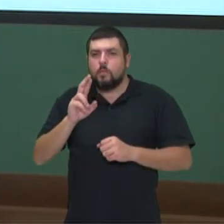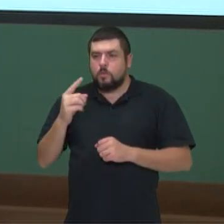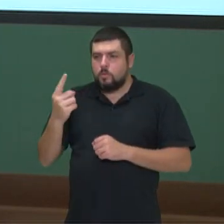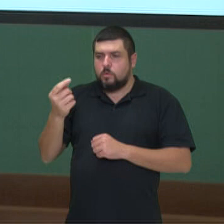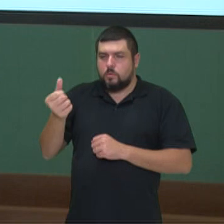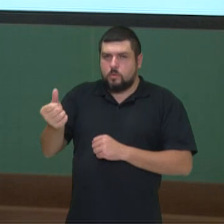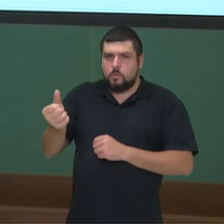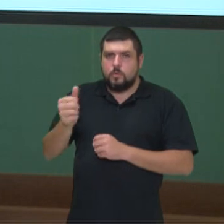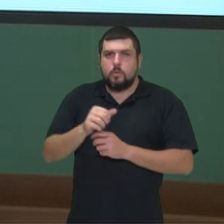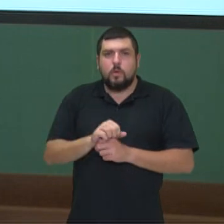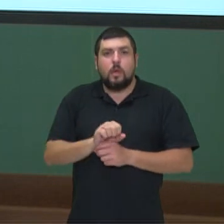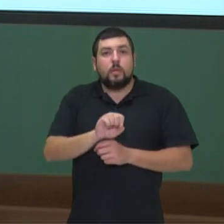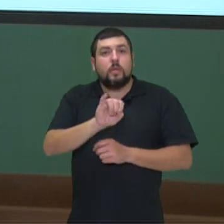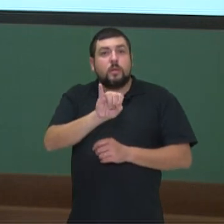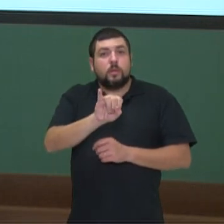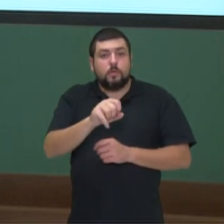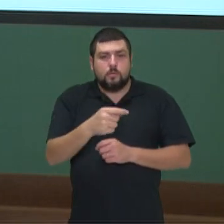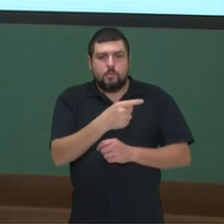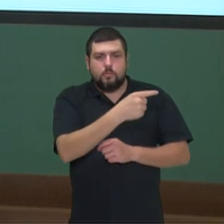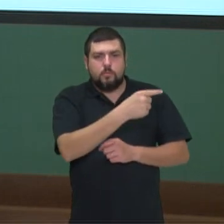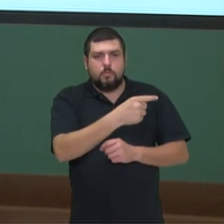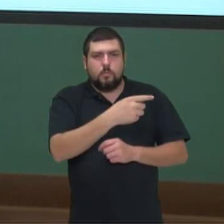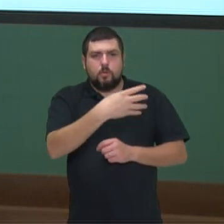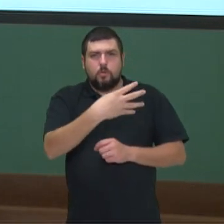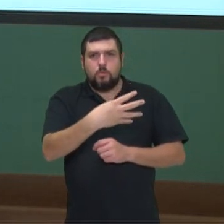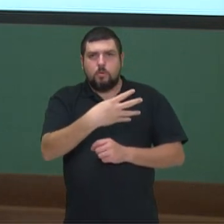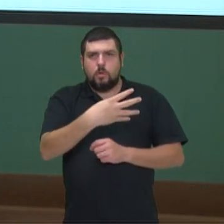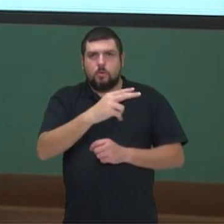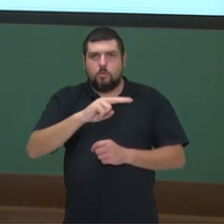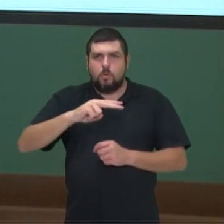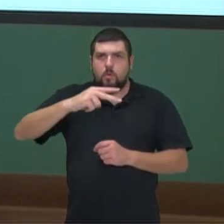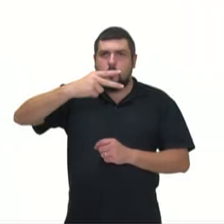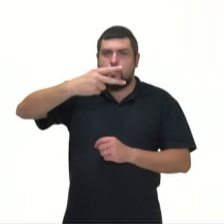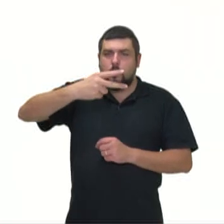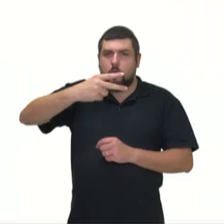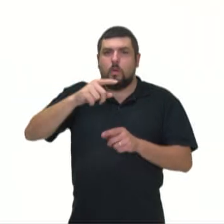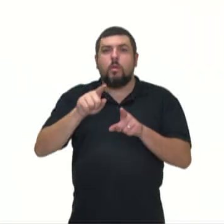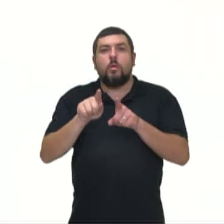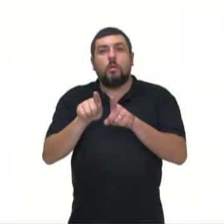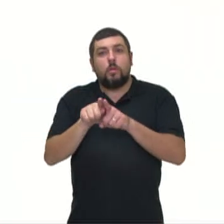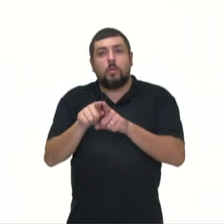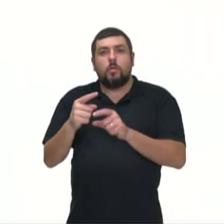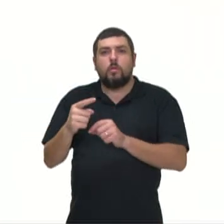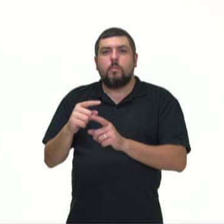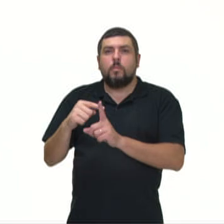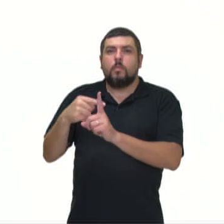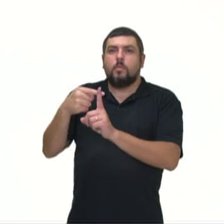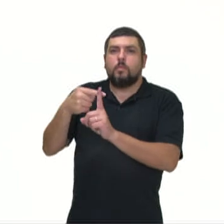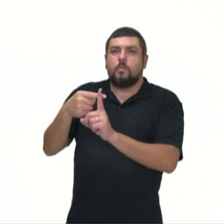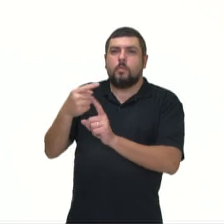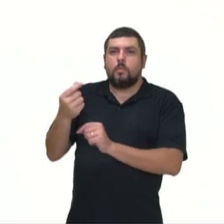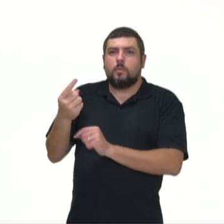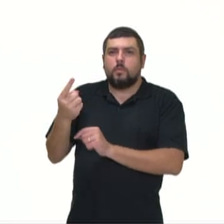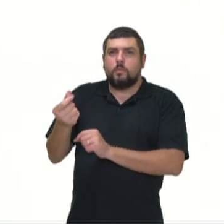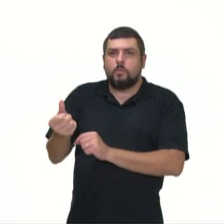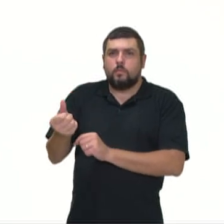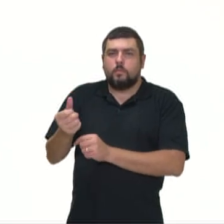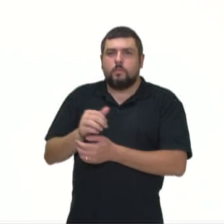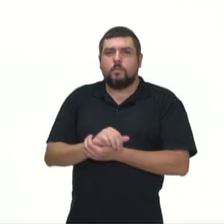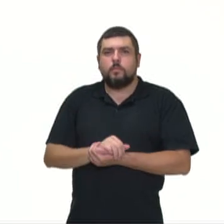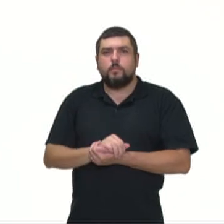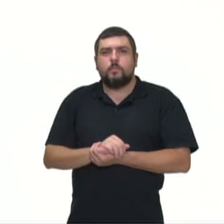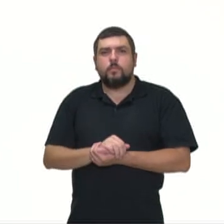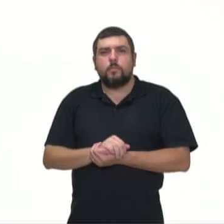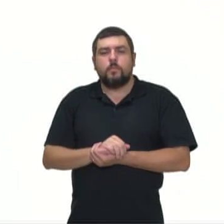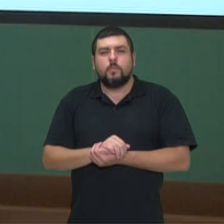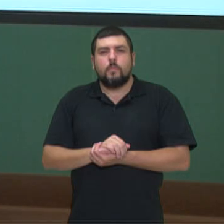Se você pegar o menos 4 e elevar ao quadrado, ele também vai dar mais 16. Vocês podem